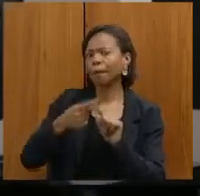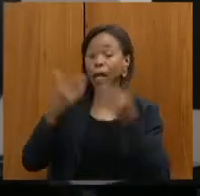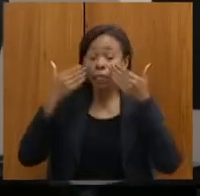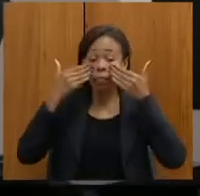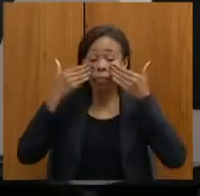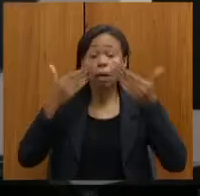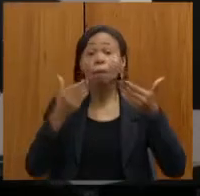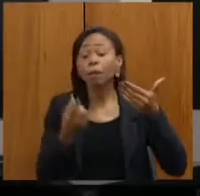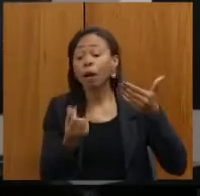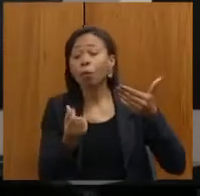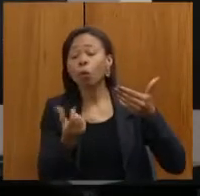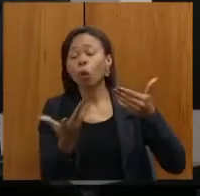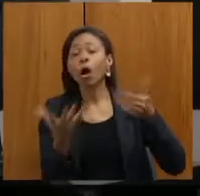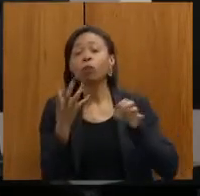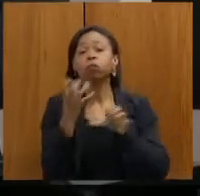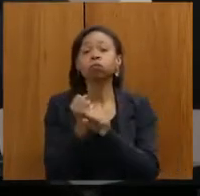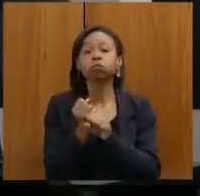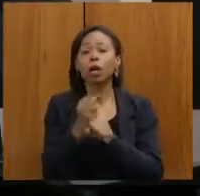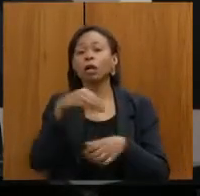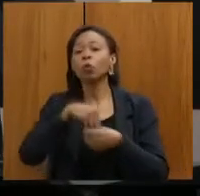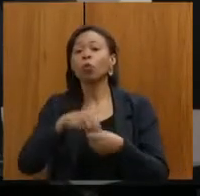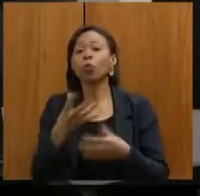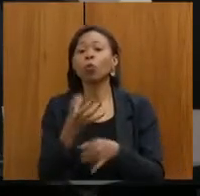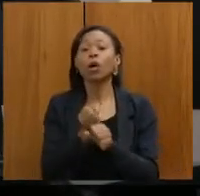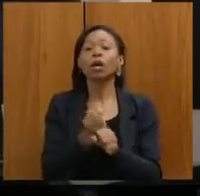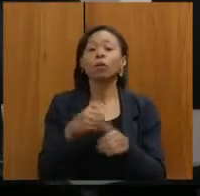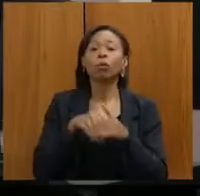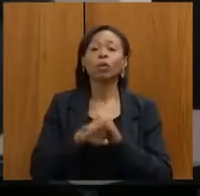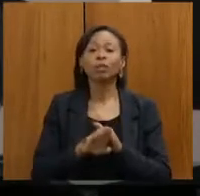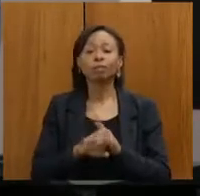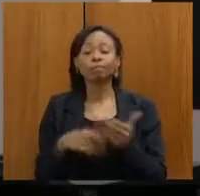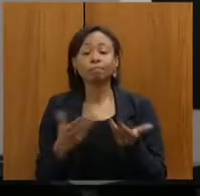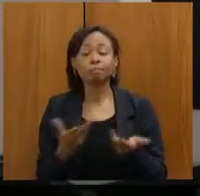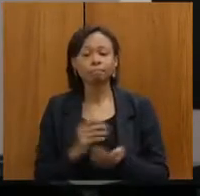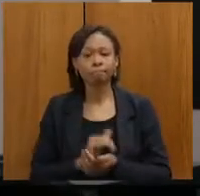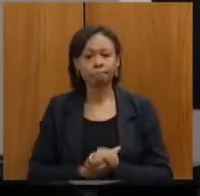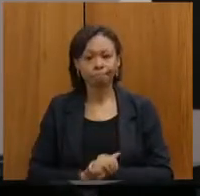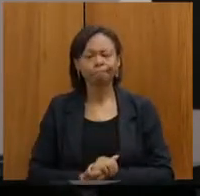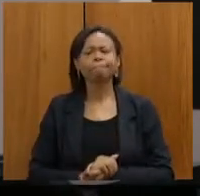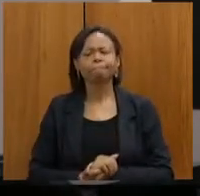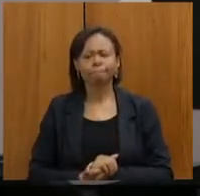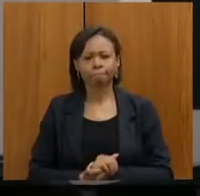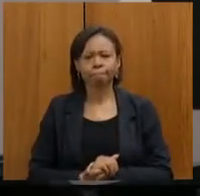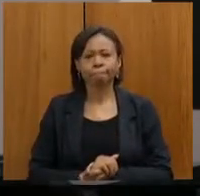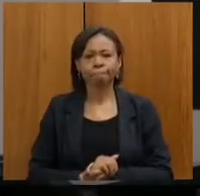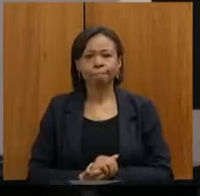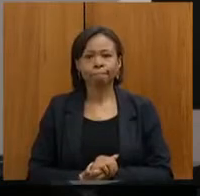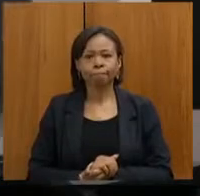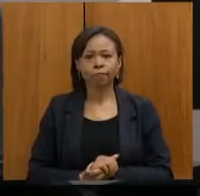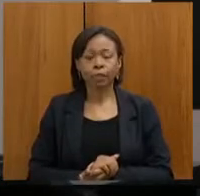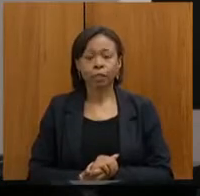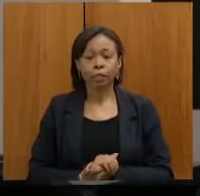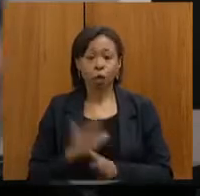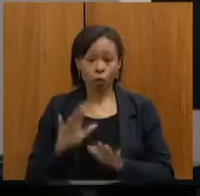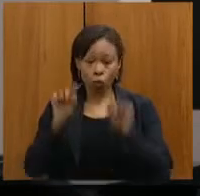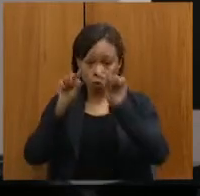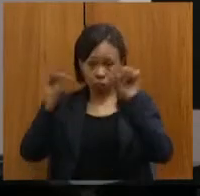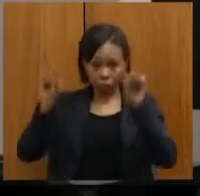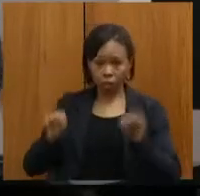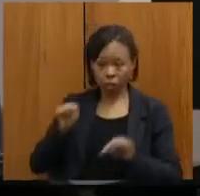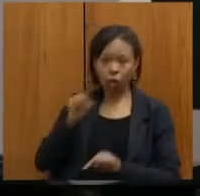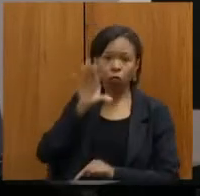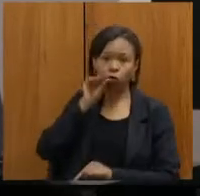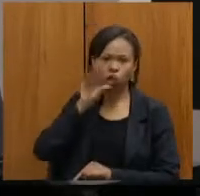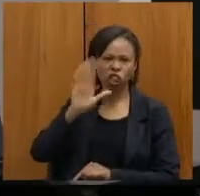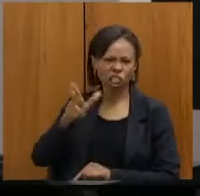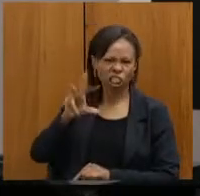saldo quanto que nós temos em conta eu vou pegar o nosso servidor Calle